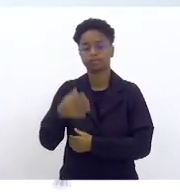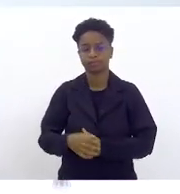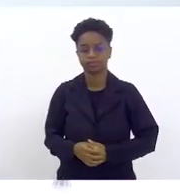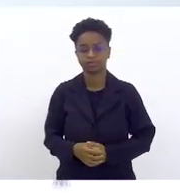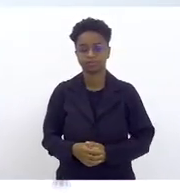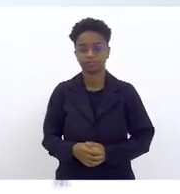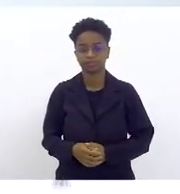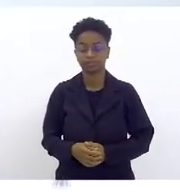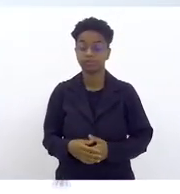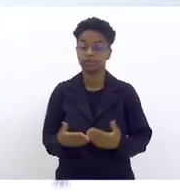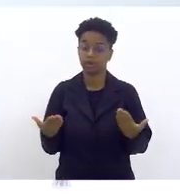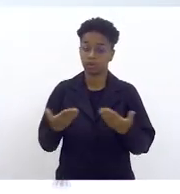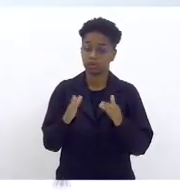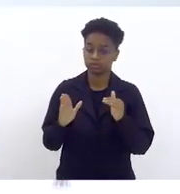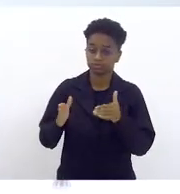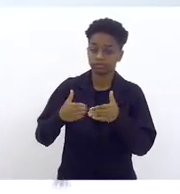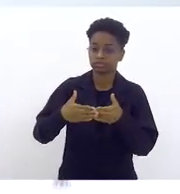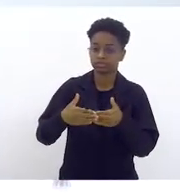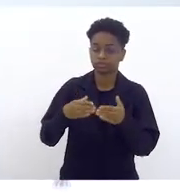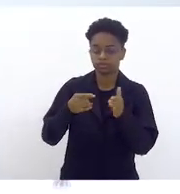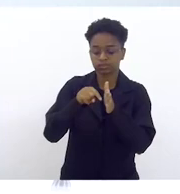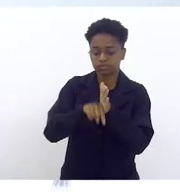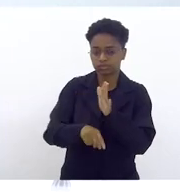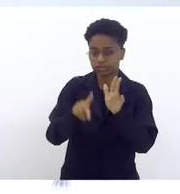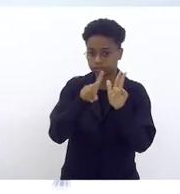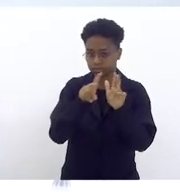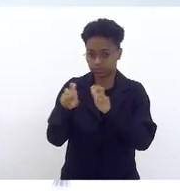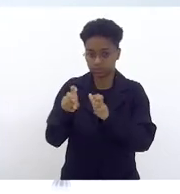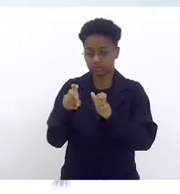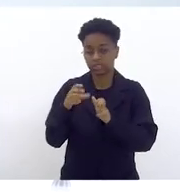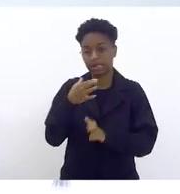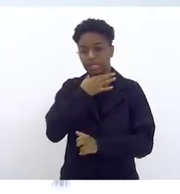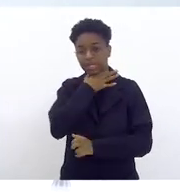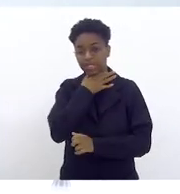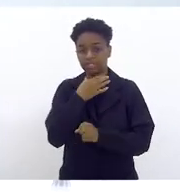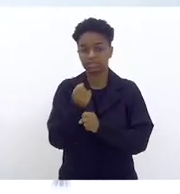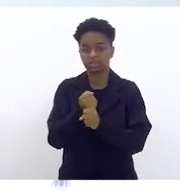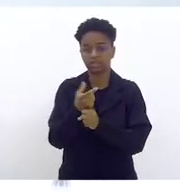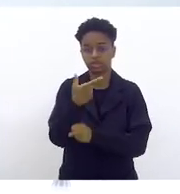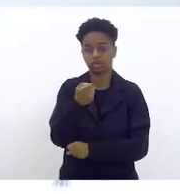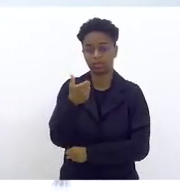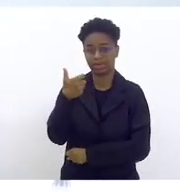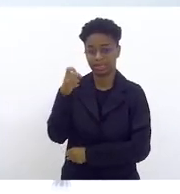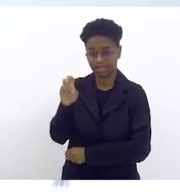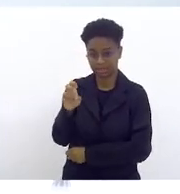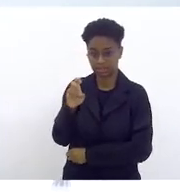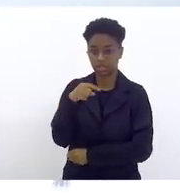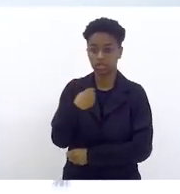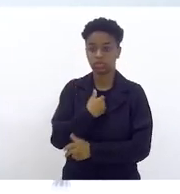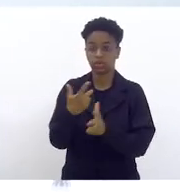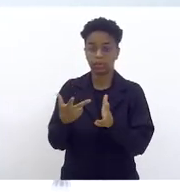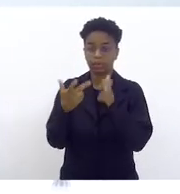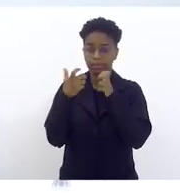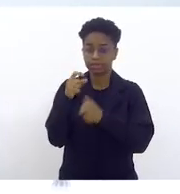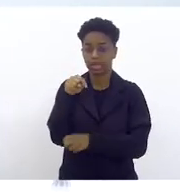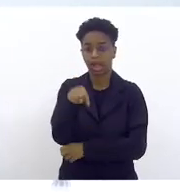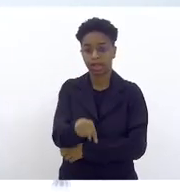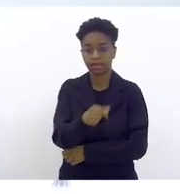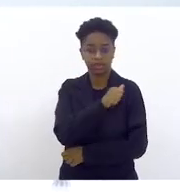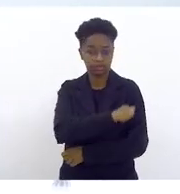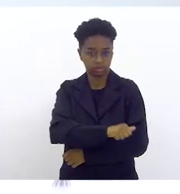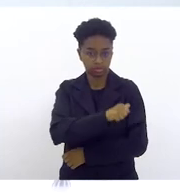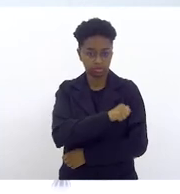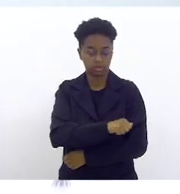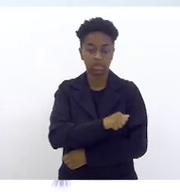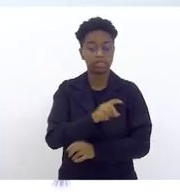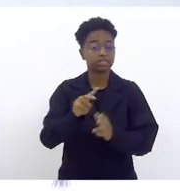isso e para finalizar né com aprofundamento da crise econômica de 2015 a gente viu aqui no Rio de Janeiro que isso